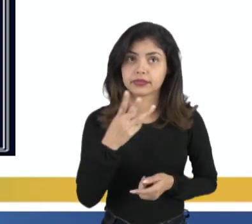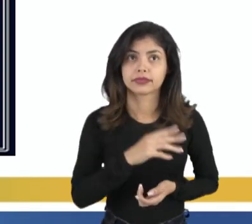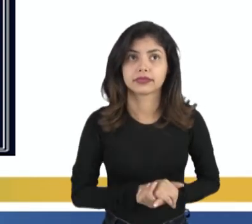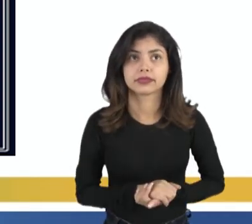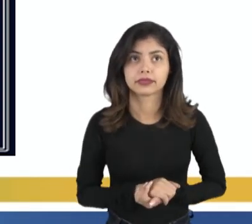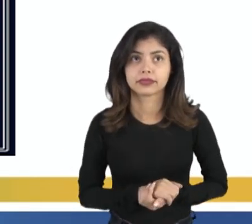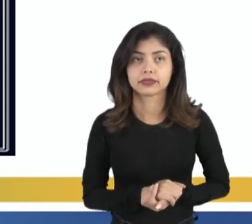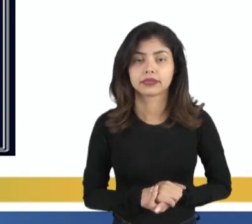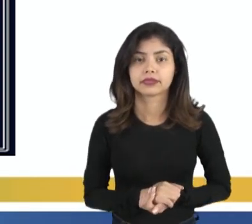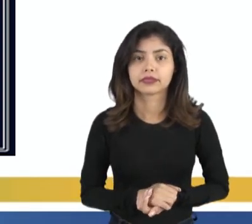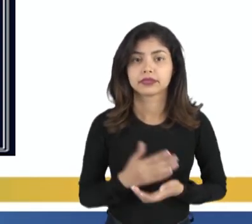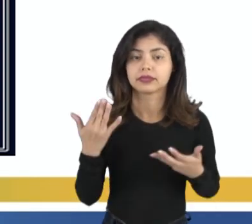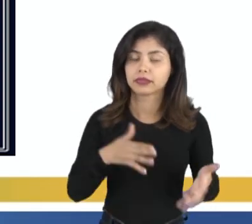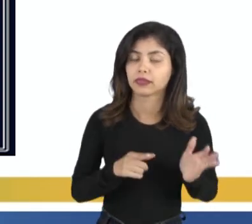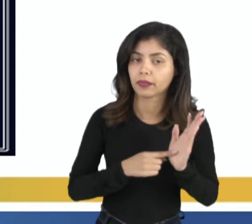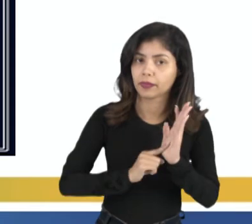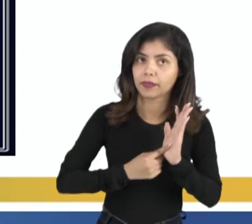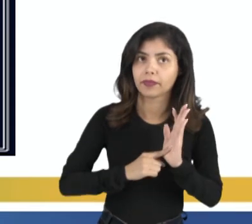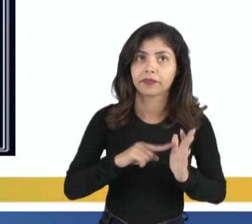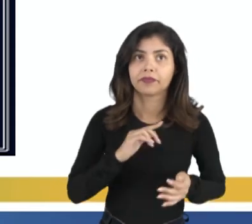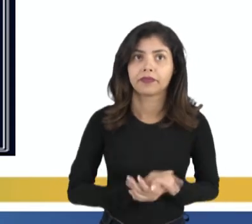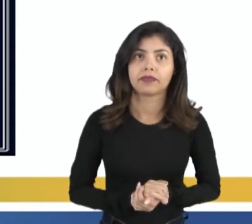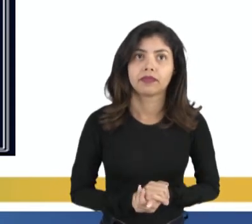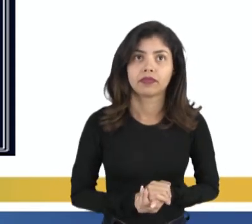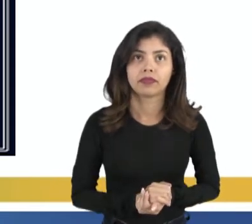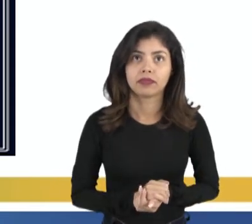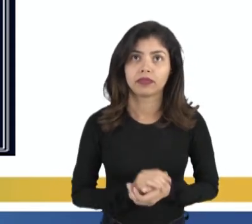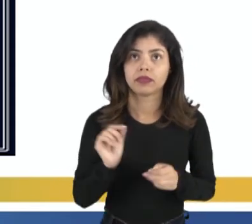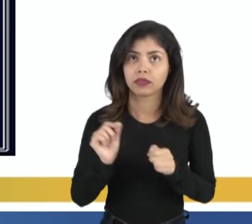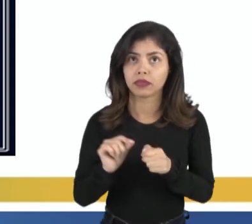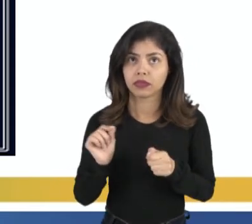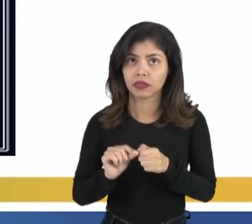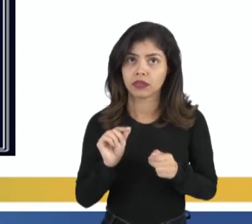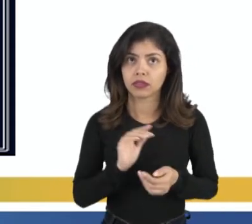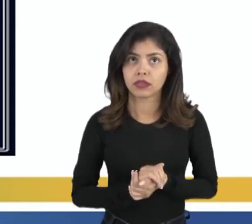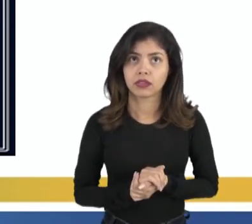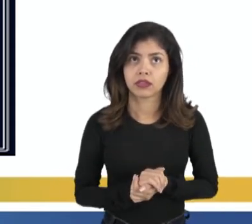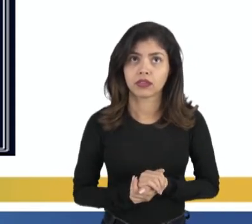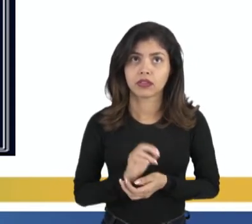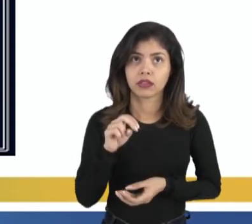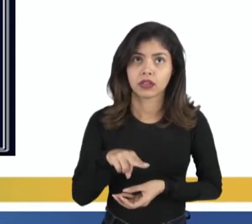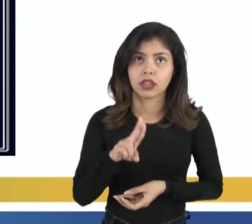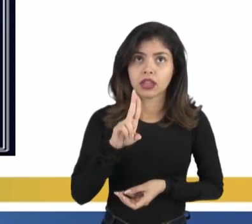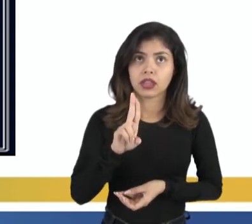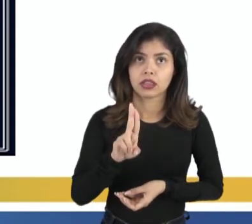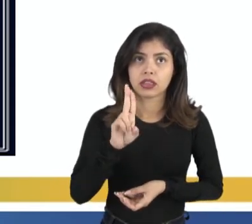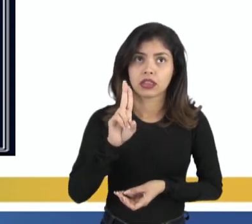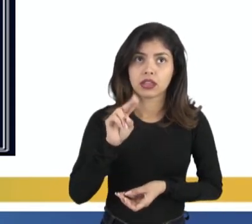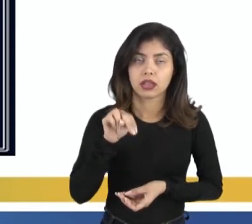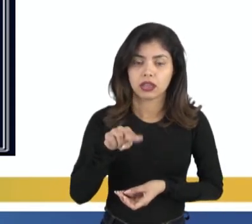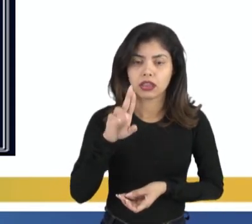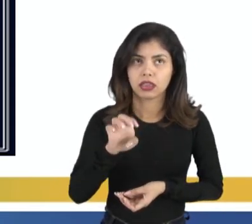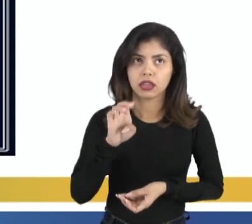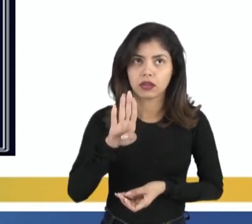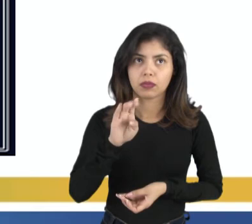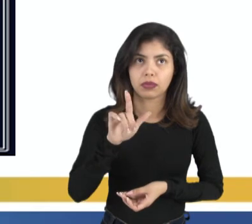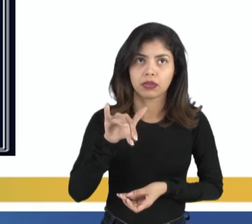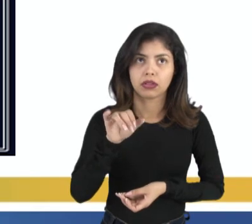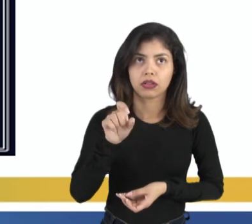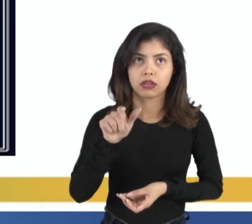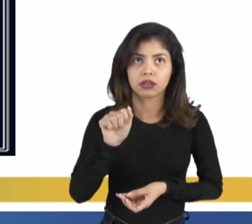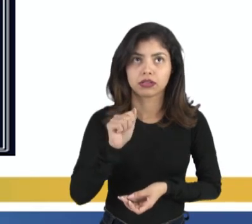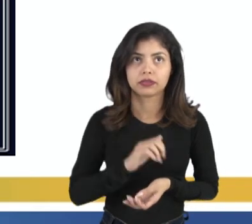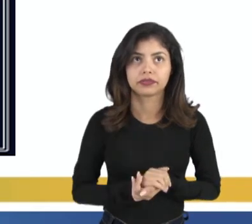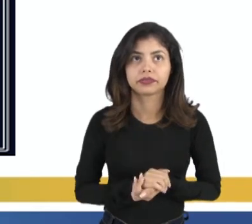planeta E aí vai chegar a um ponto onde ele vai se desfazer ele vai virar uma Nebulosa planetária depois disso